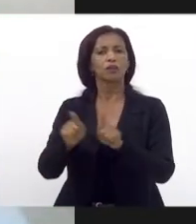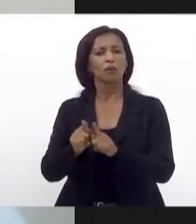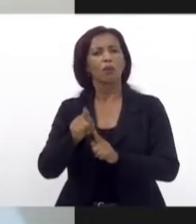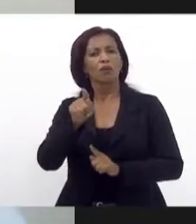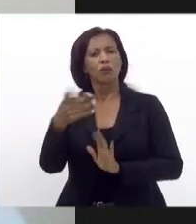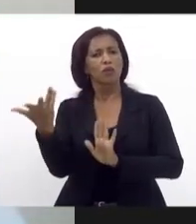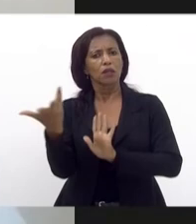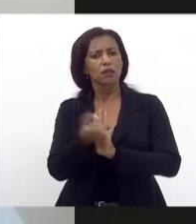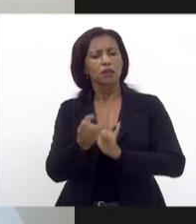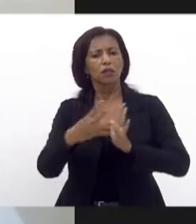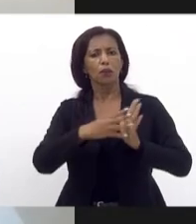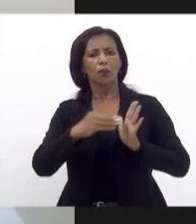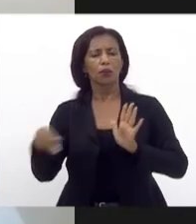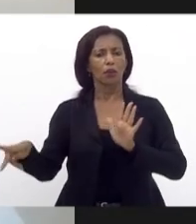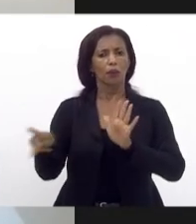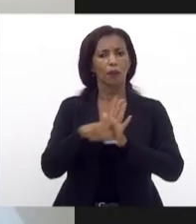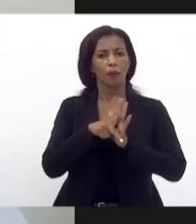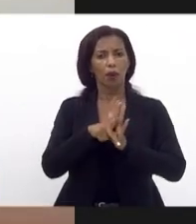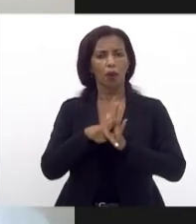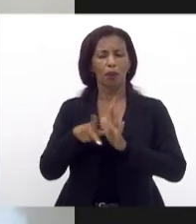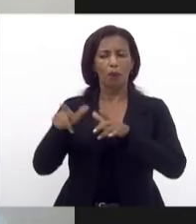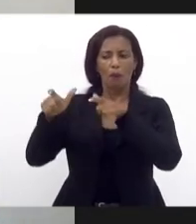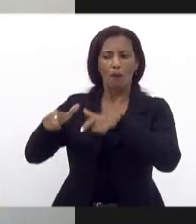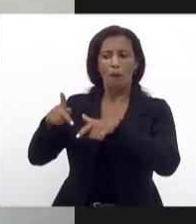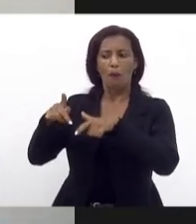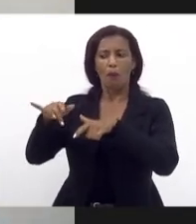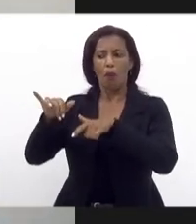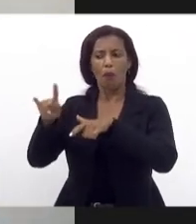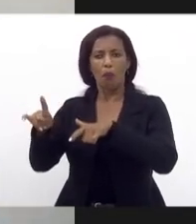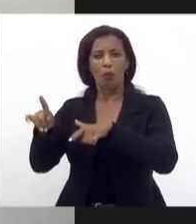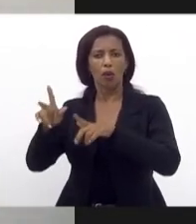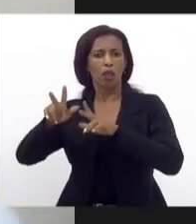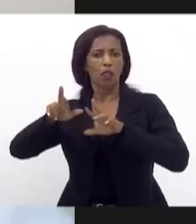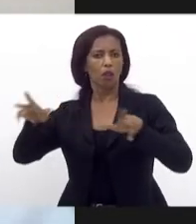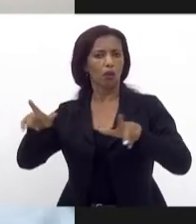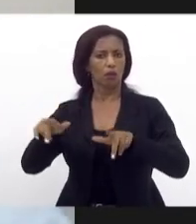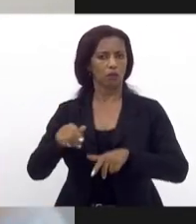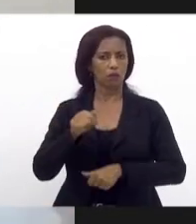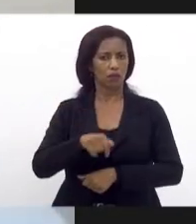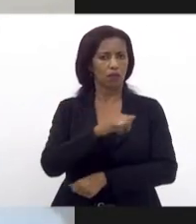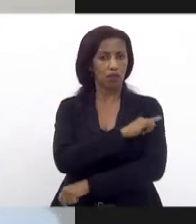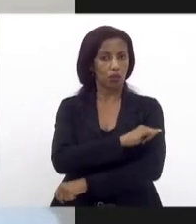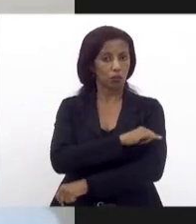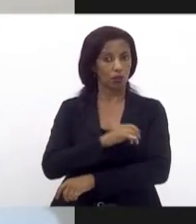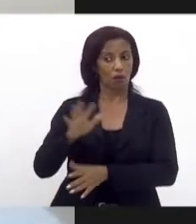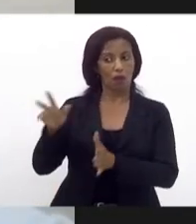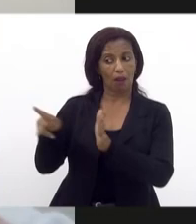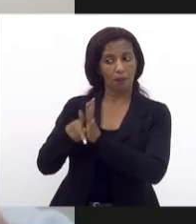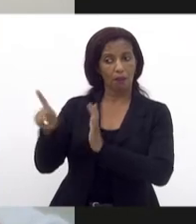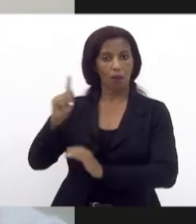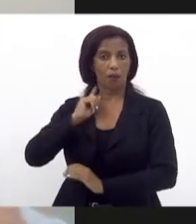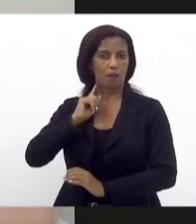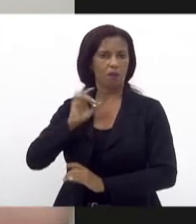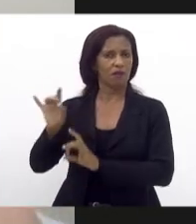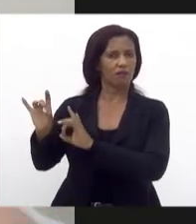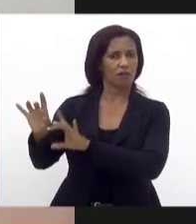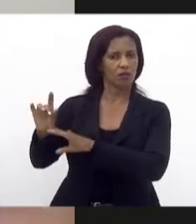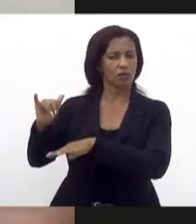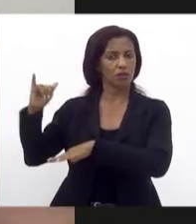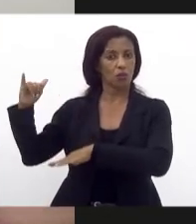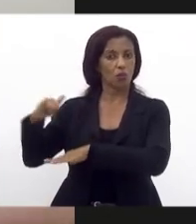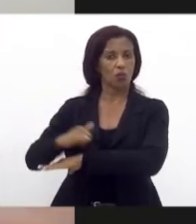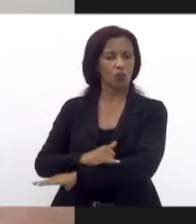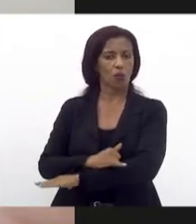adota um modelo para Pampulha, que não é o modelo que se adota aqui no Rio de Janeiro. Pampulha vai sozinho e somente com